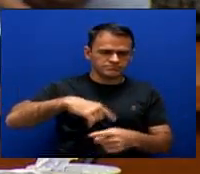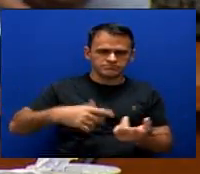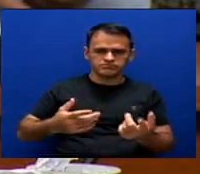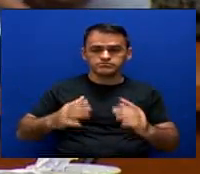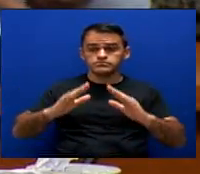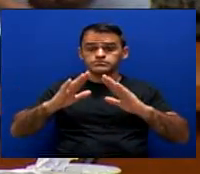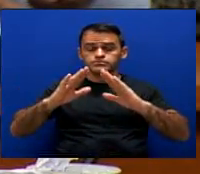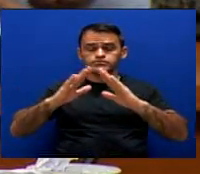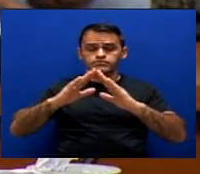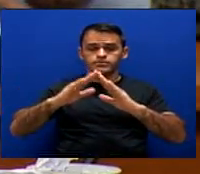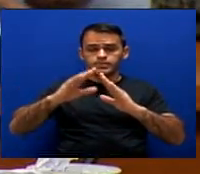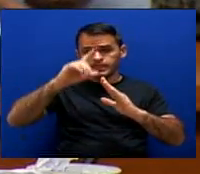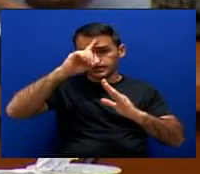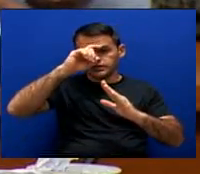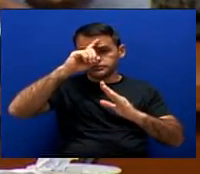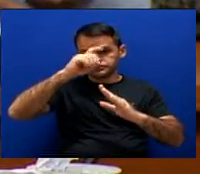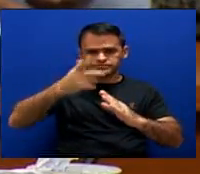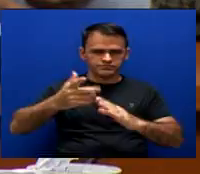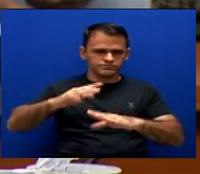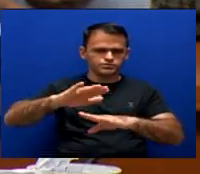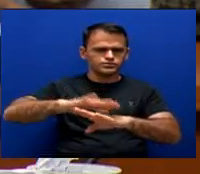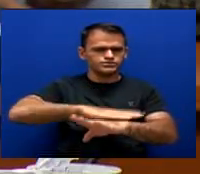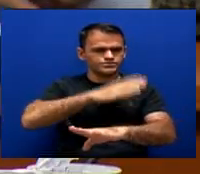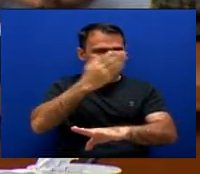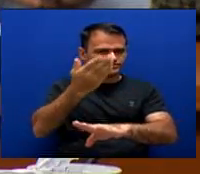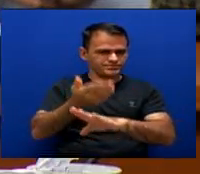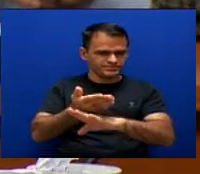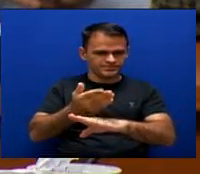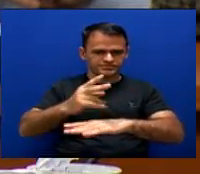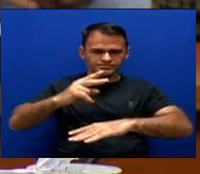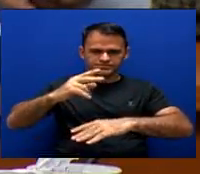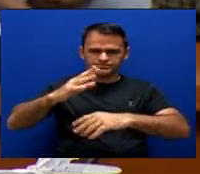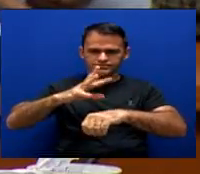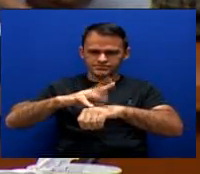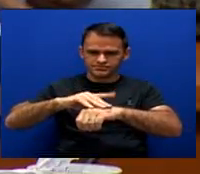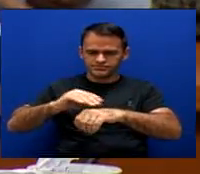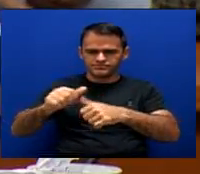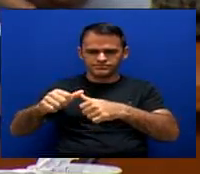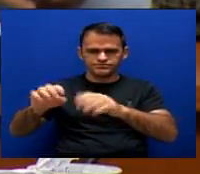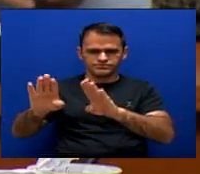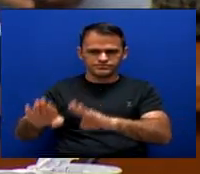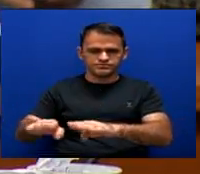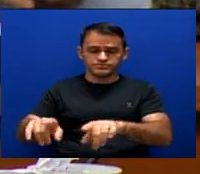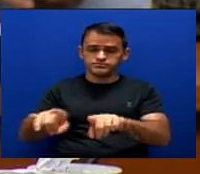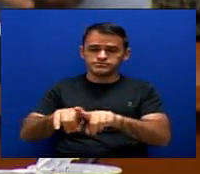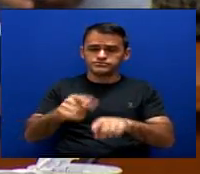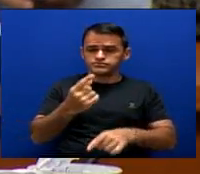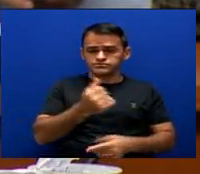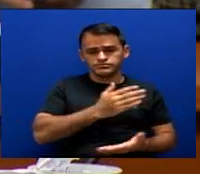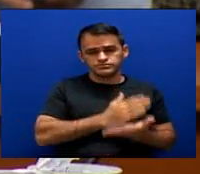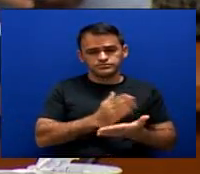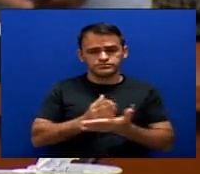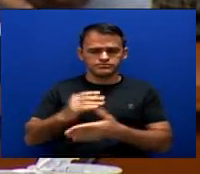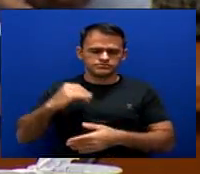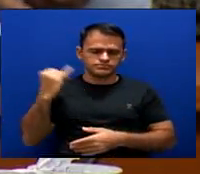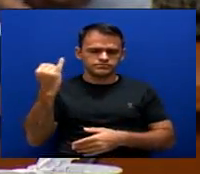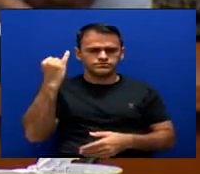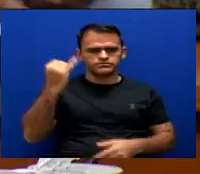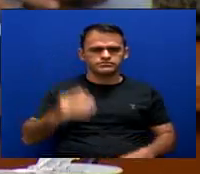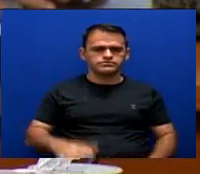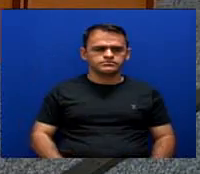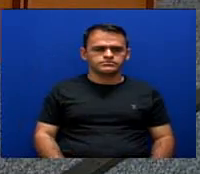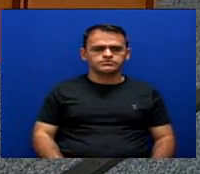dia né pra gente olhar com mais delicadeza ele pensar nessa questão do financiamento que é muito importante